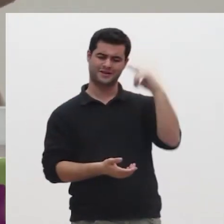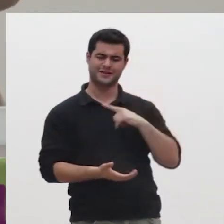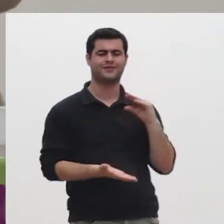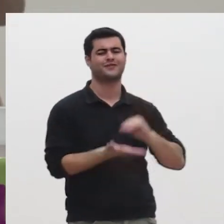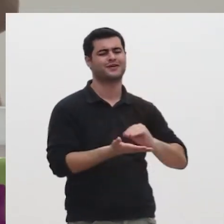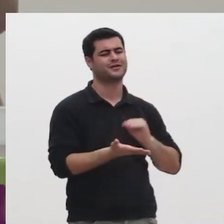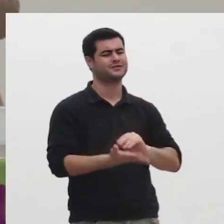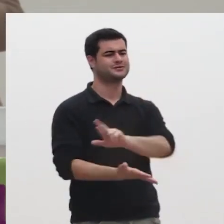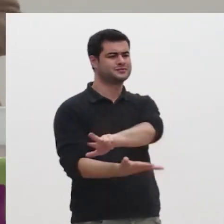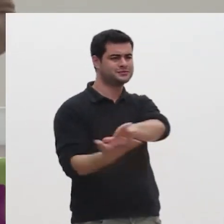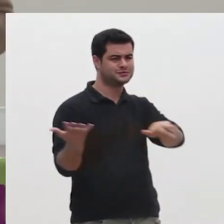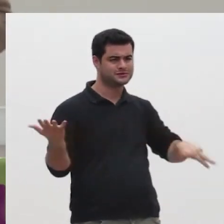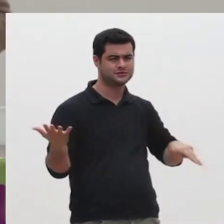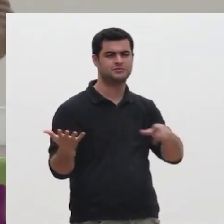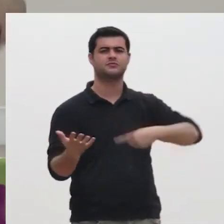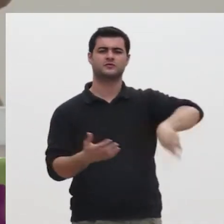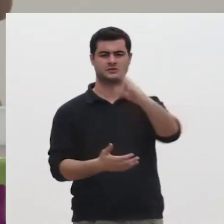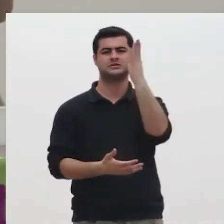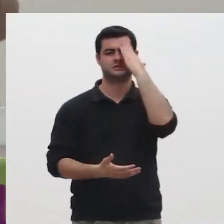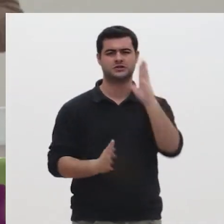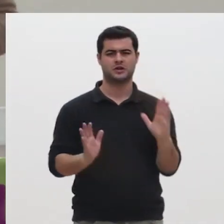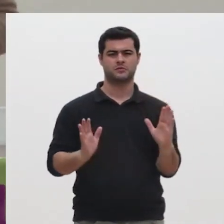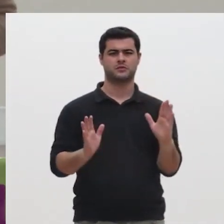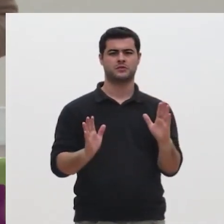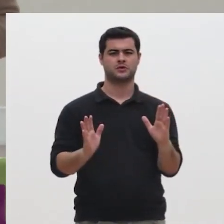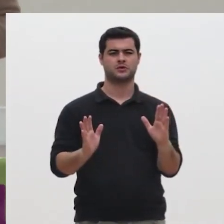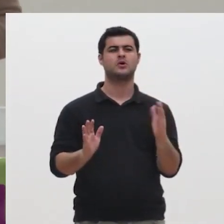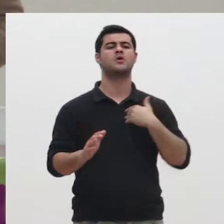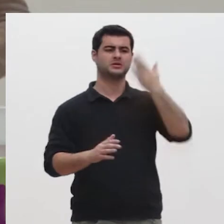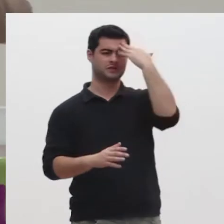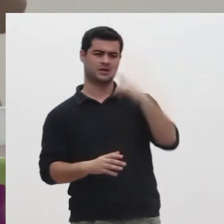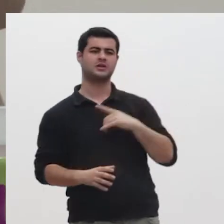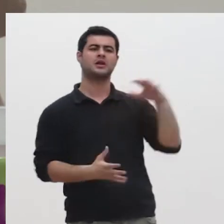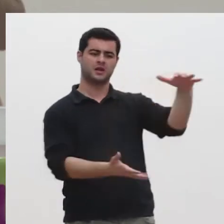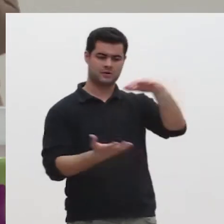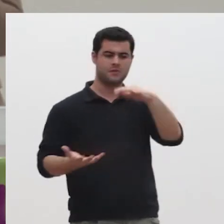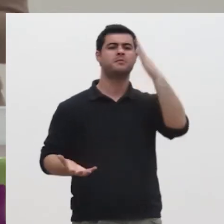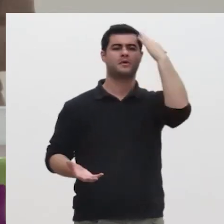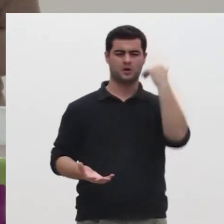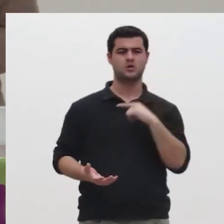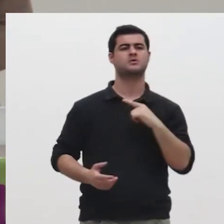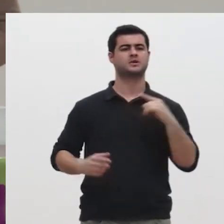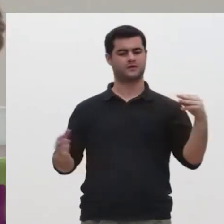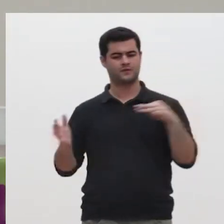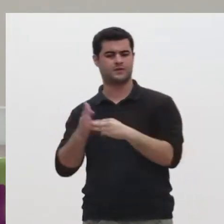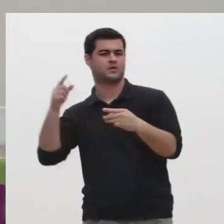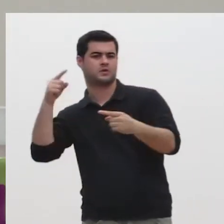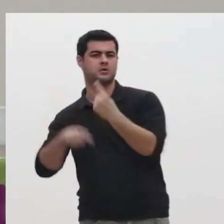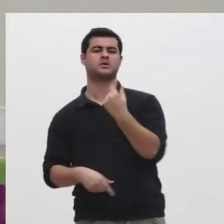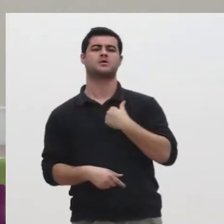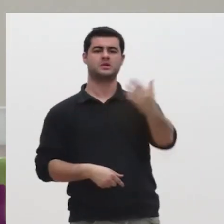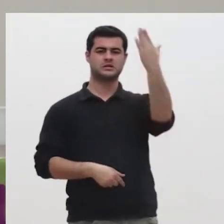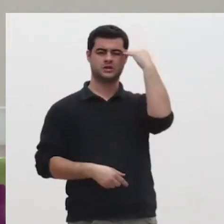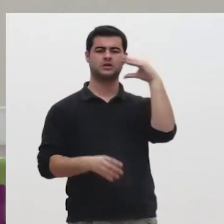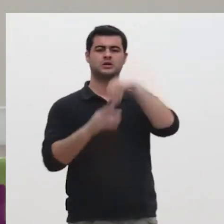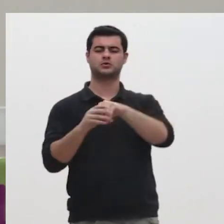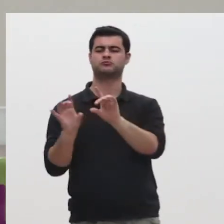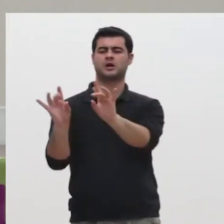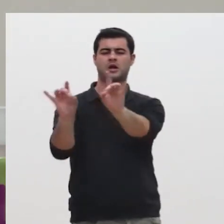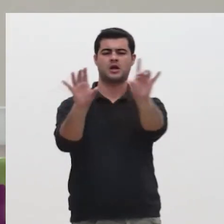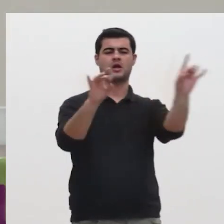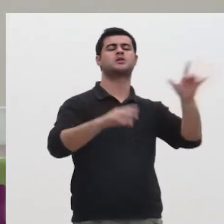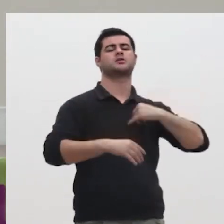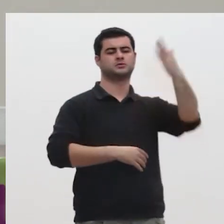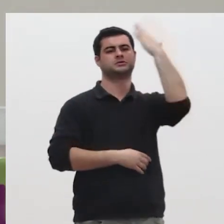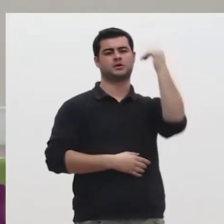estou indo em cada um dos lugares, eu sei do equipamento, eu sei de tudo o que está acontecendo dentro desta instituição.